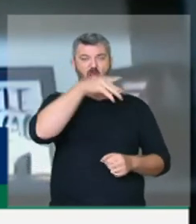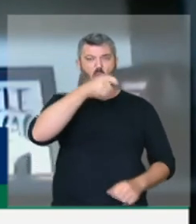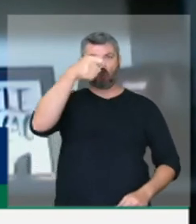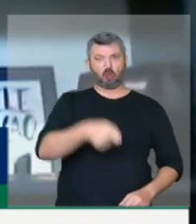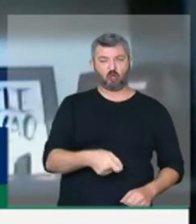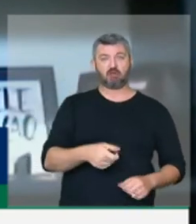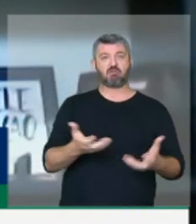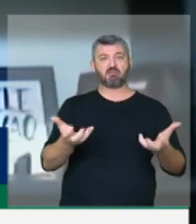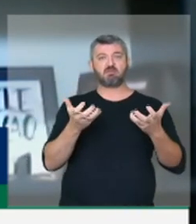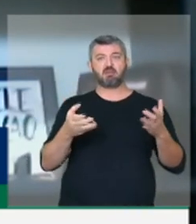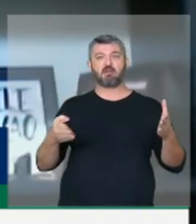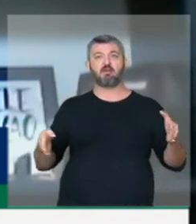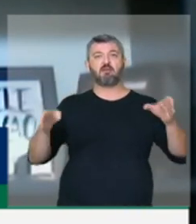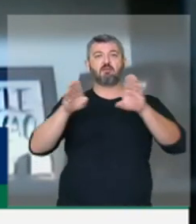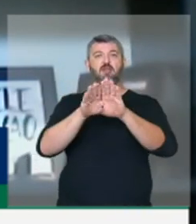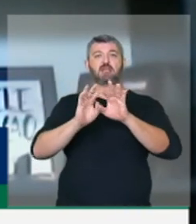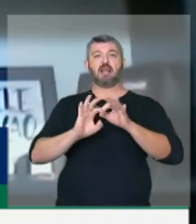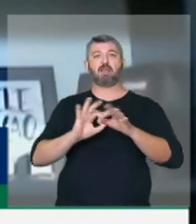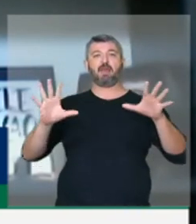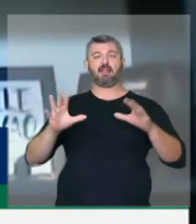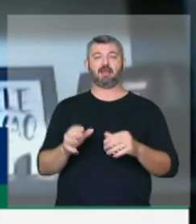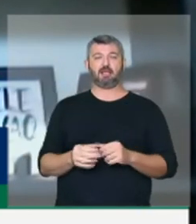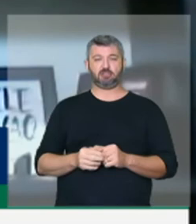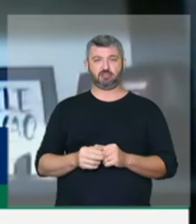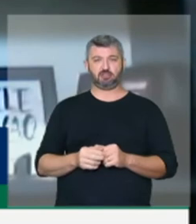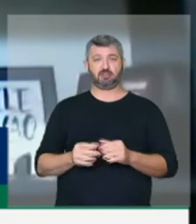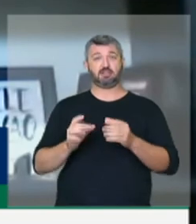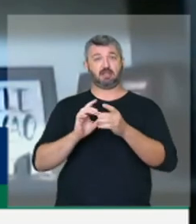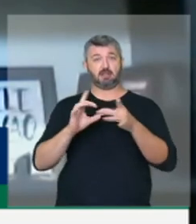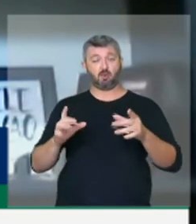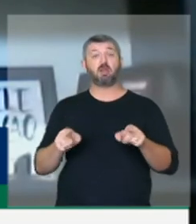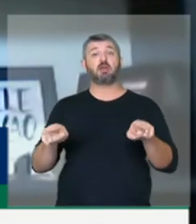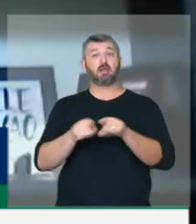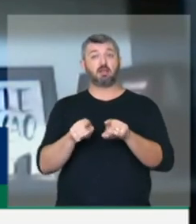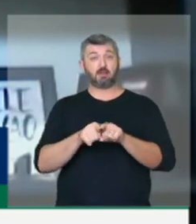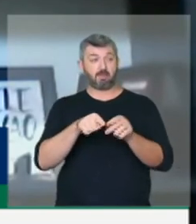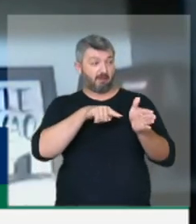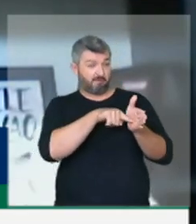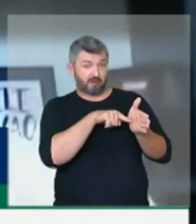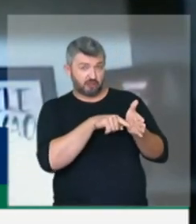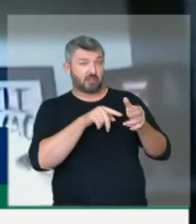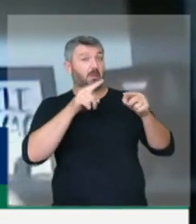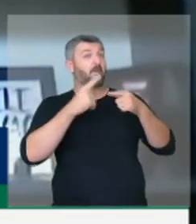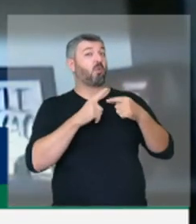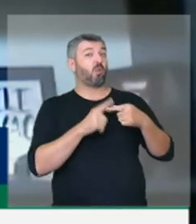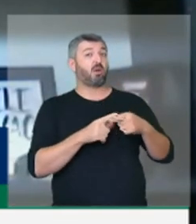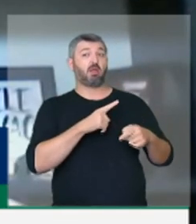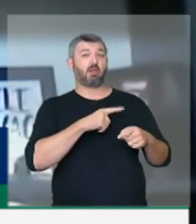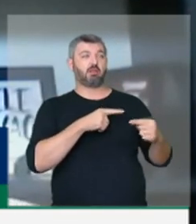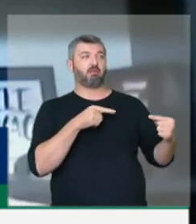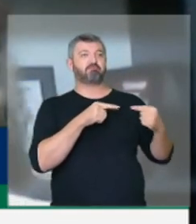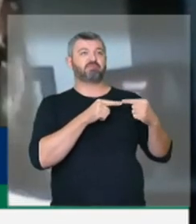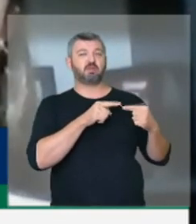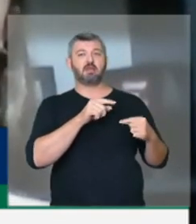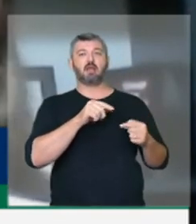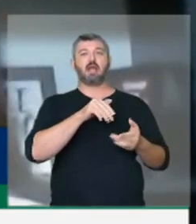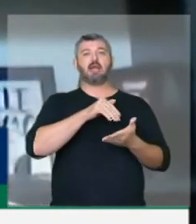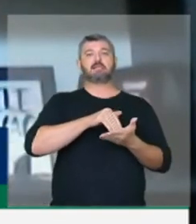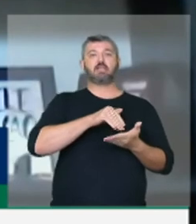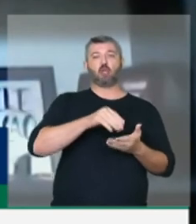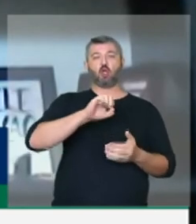pelo fechamento das liberdades democráticas e que também é investigado pela sua vinculação com o gabinete do ódio. E que